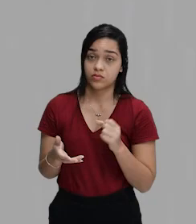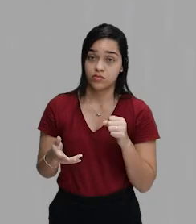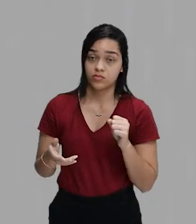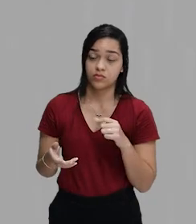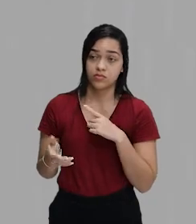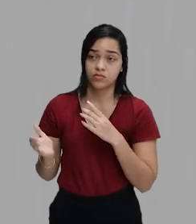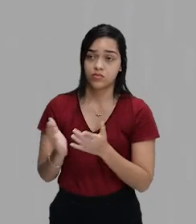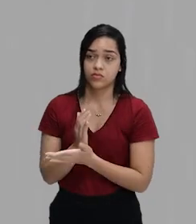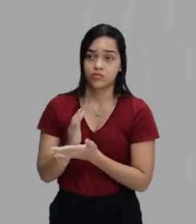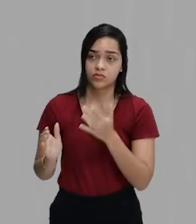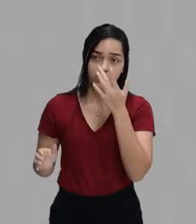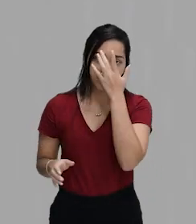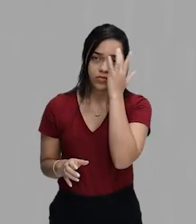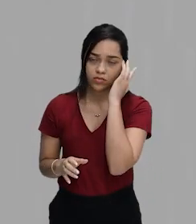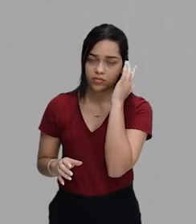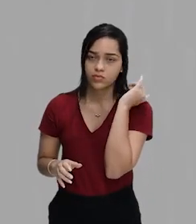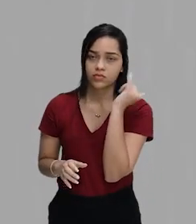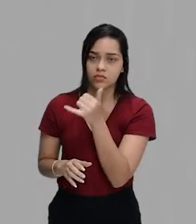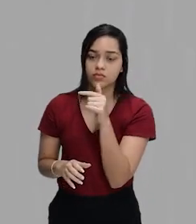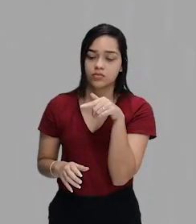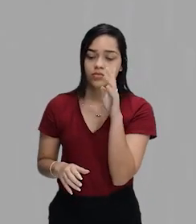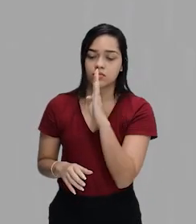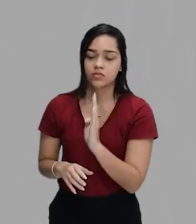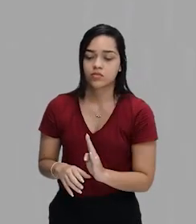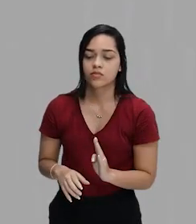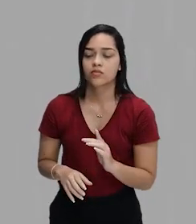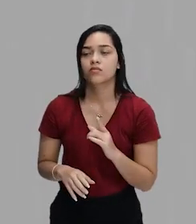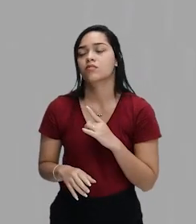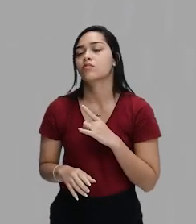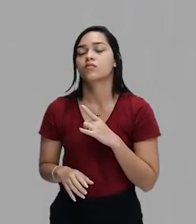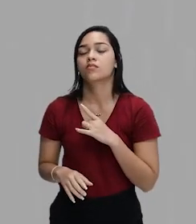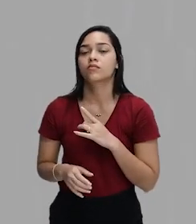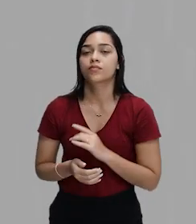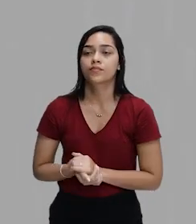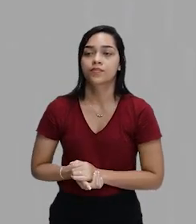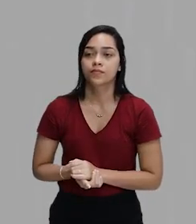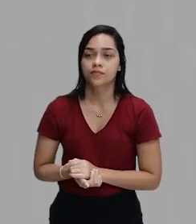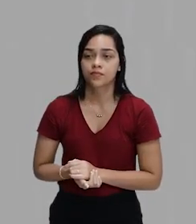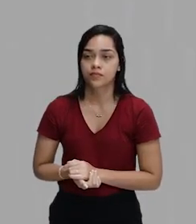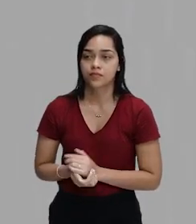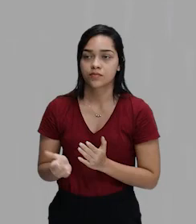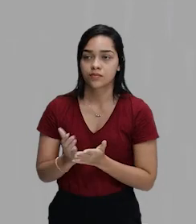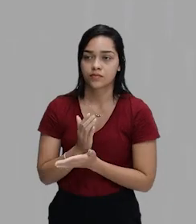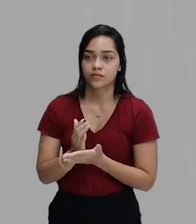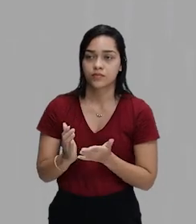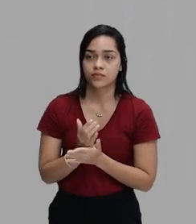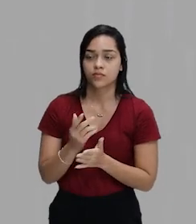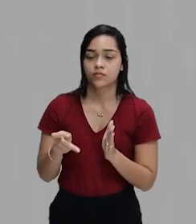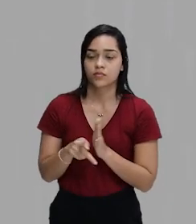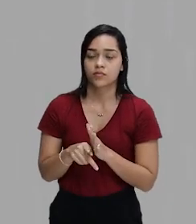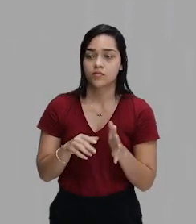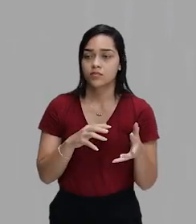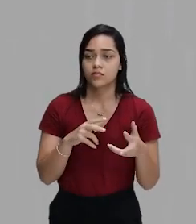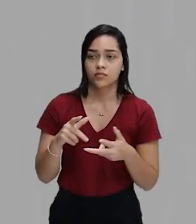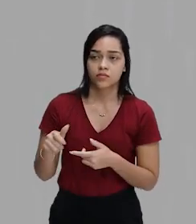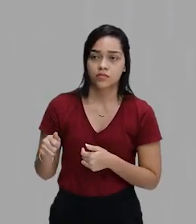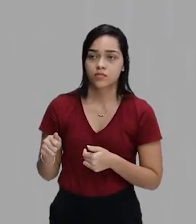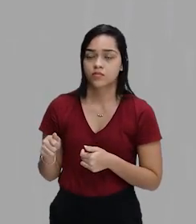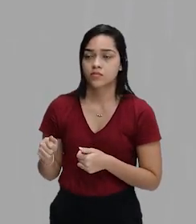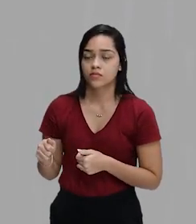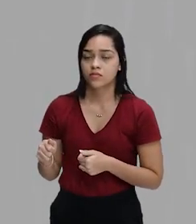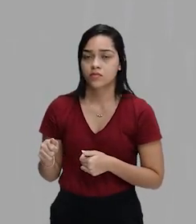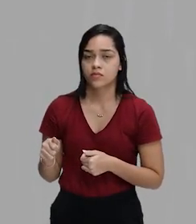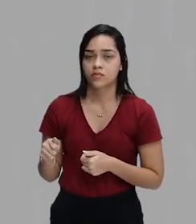nós temos alguns negacionistas no Brasil, né, e algumas partes aí também, espalhadas pelo